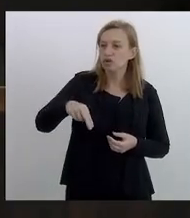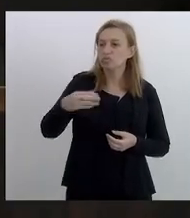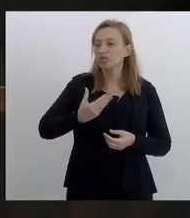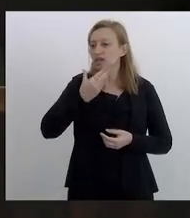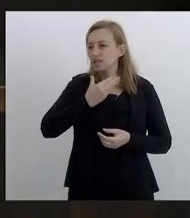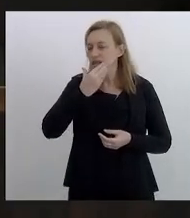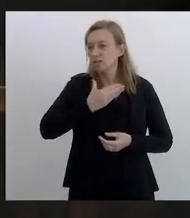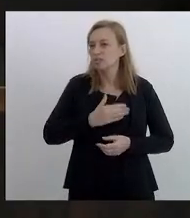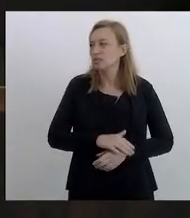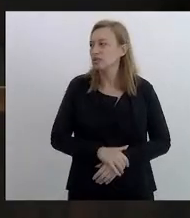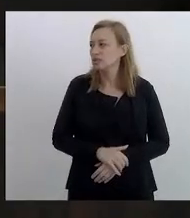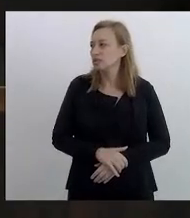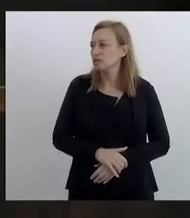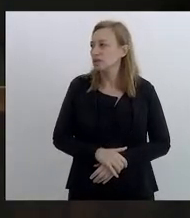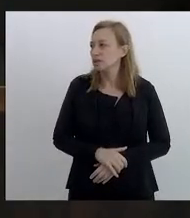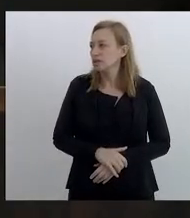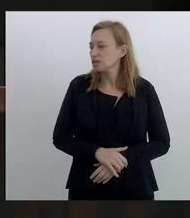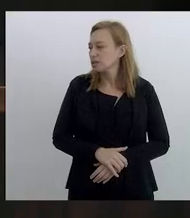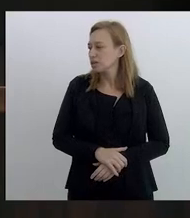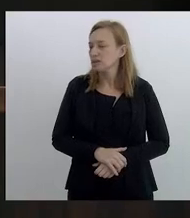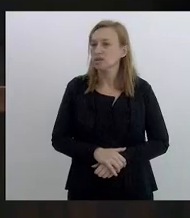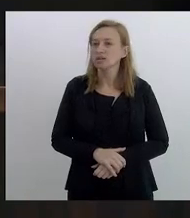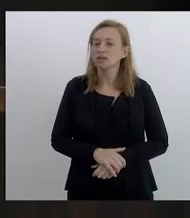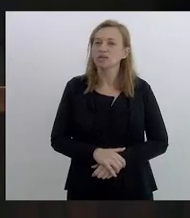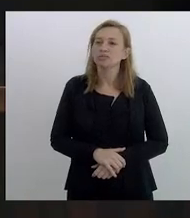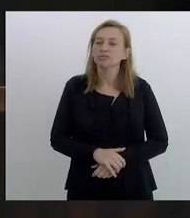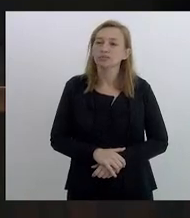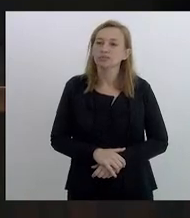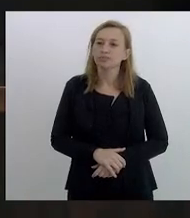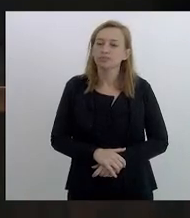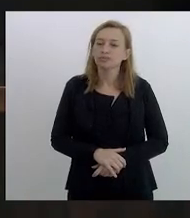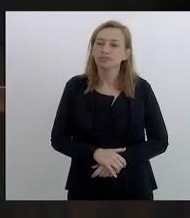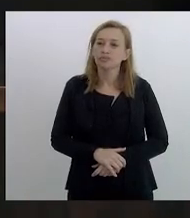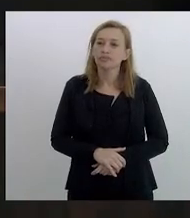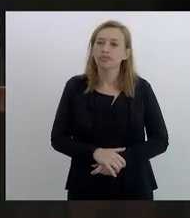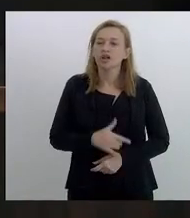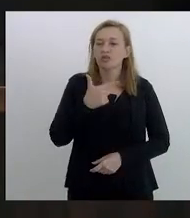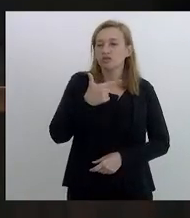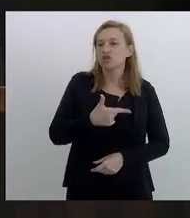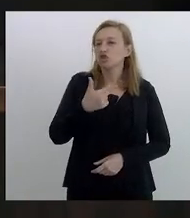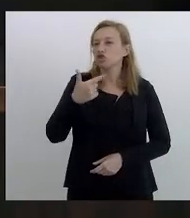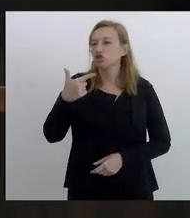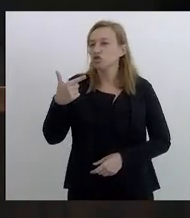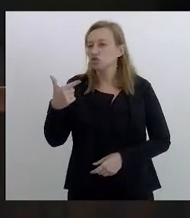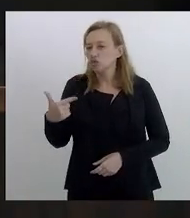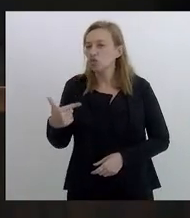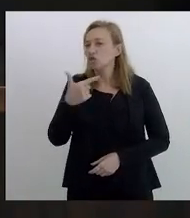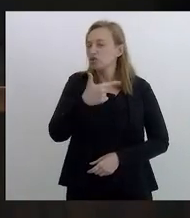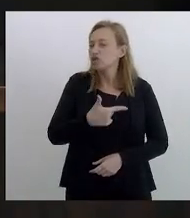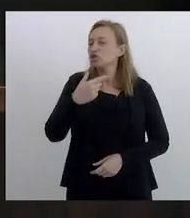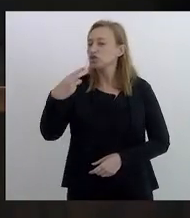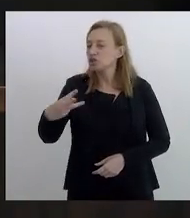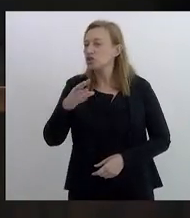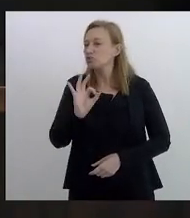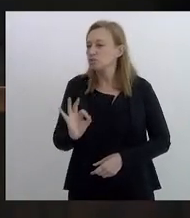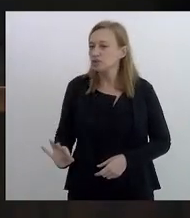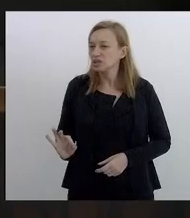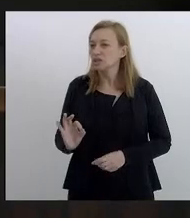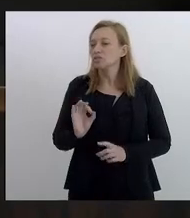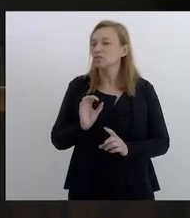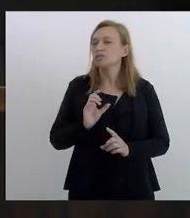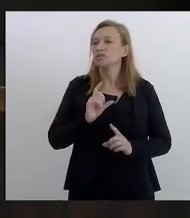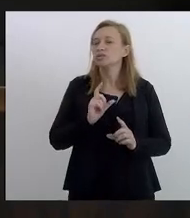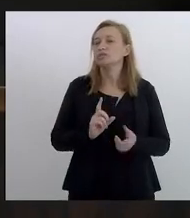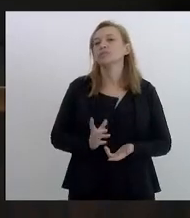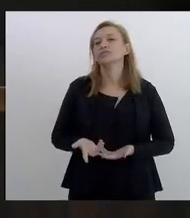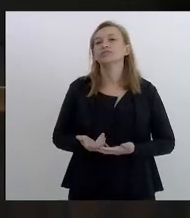IPCA fechando dezembro. Pode ser em torno de 22%, 23%. É que estimam os economistas. Deputado